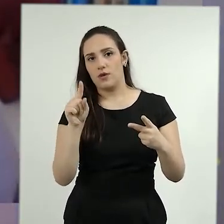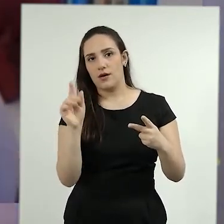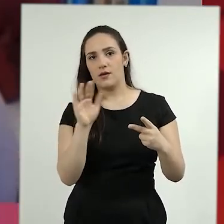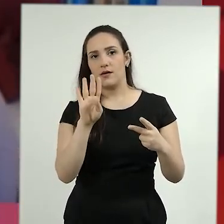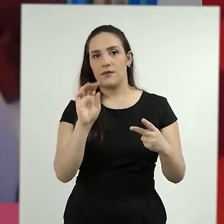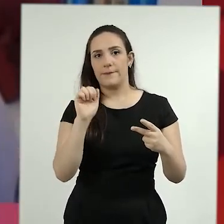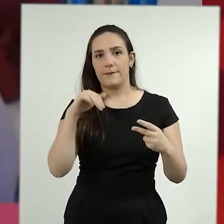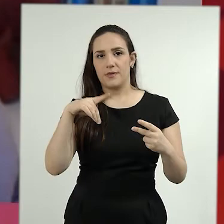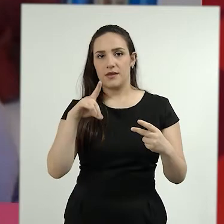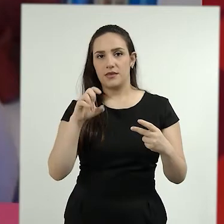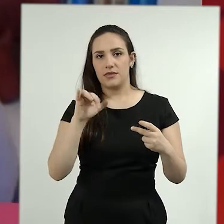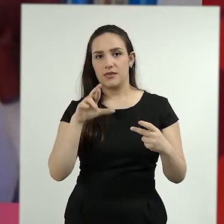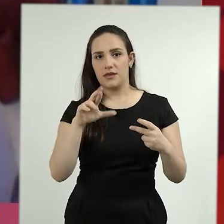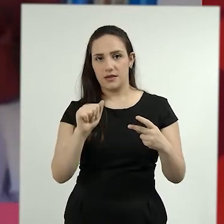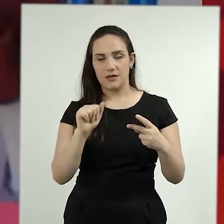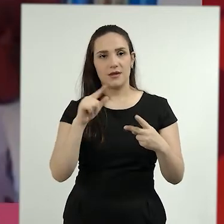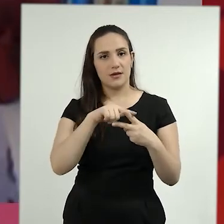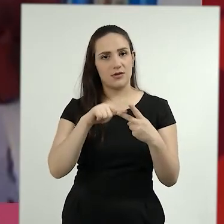símbolo,